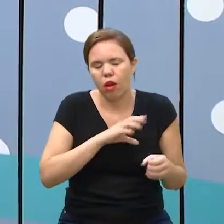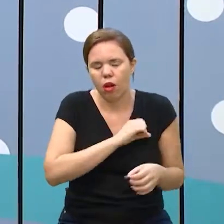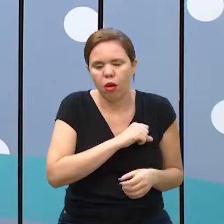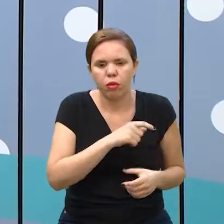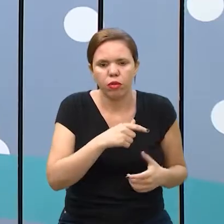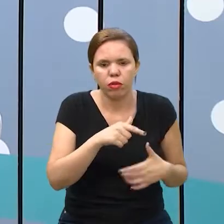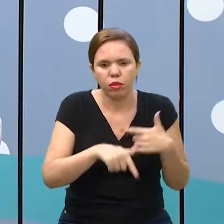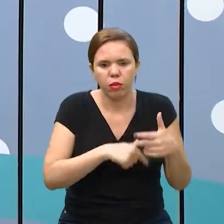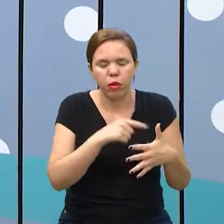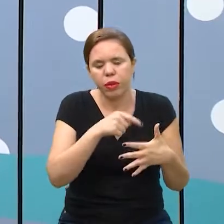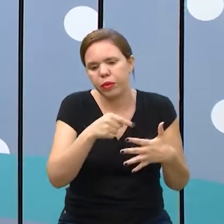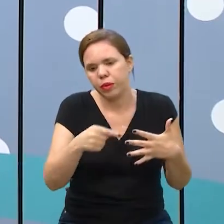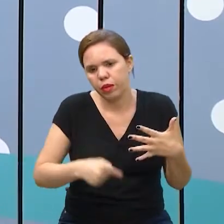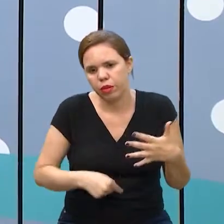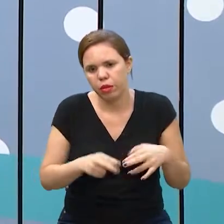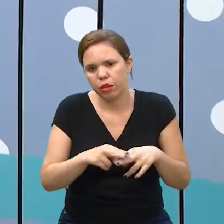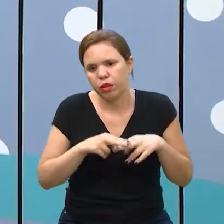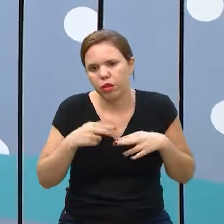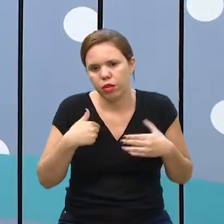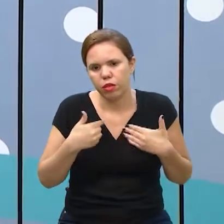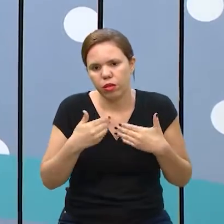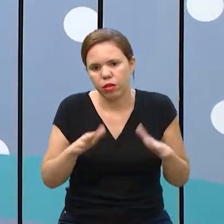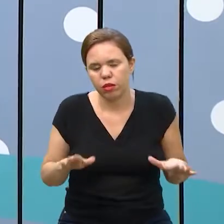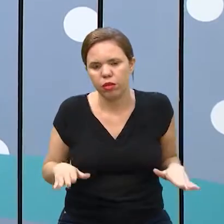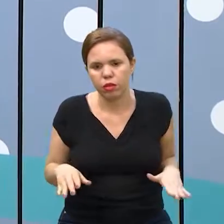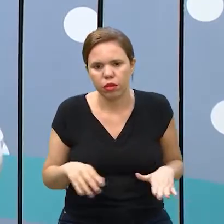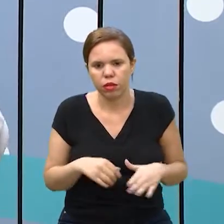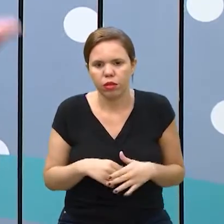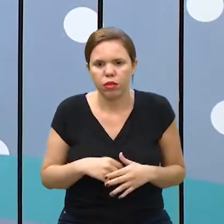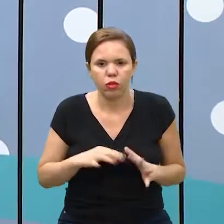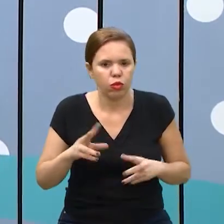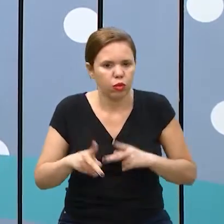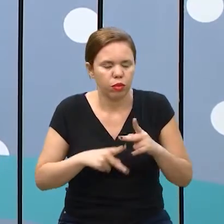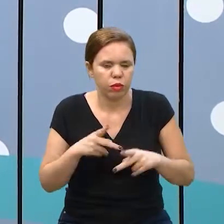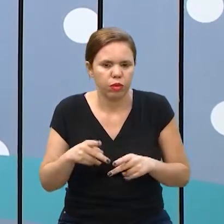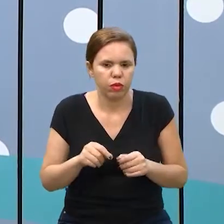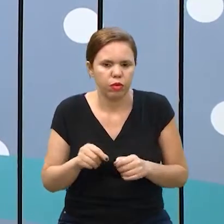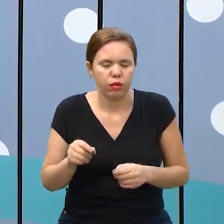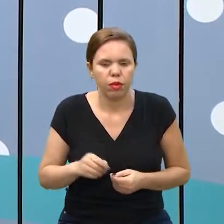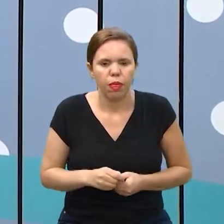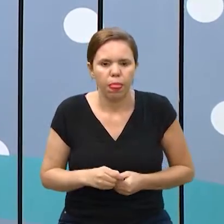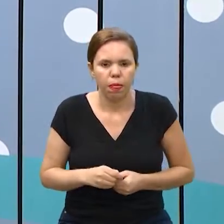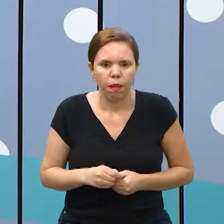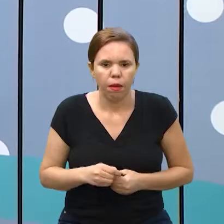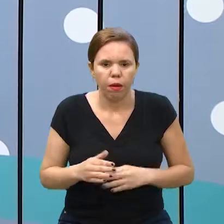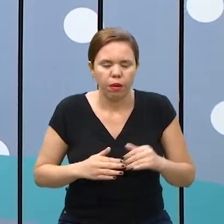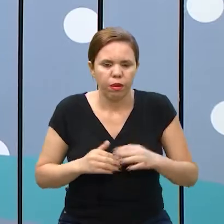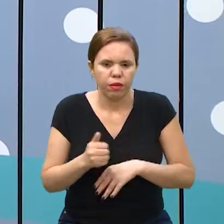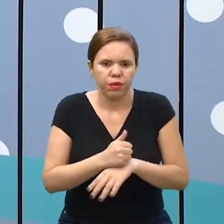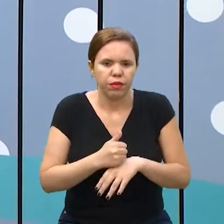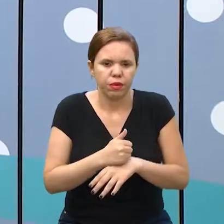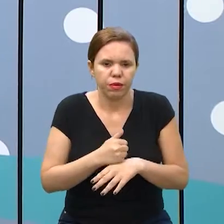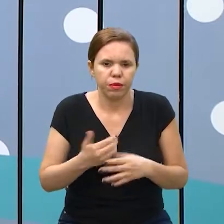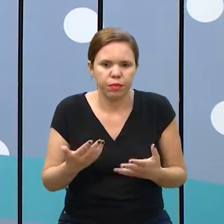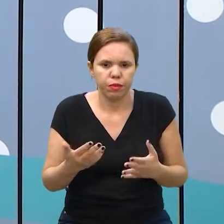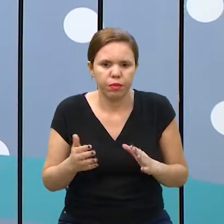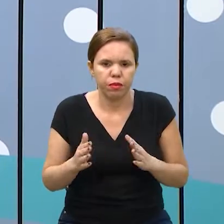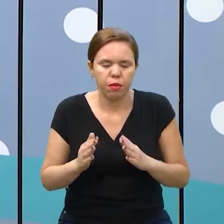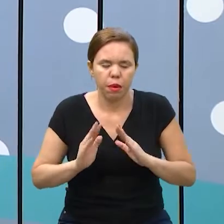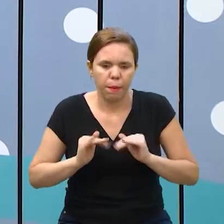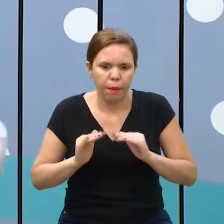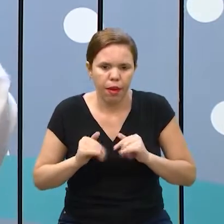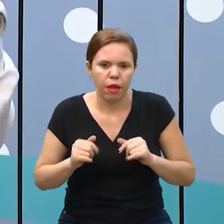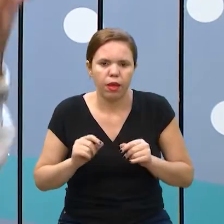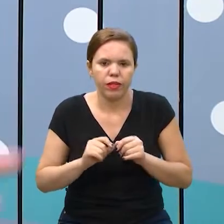o meu trabalho e por conta disso eu estou disponível a tudo que essa carreira ou essa atividade